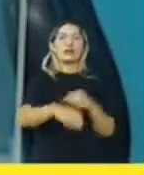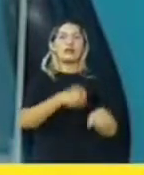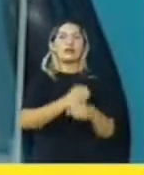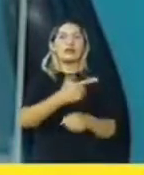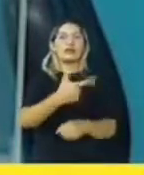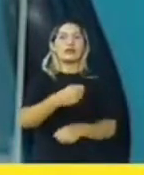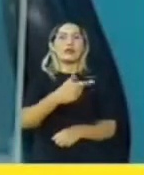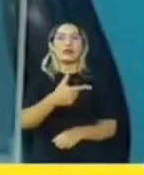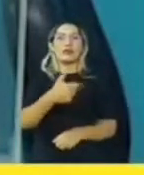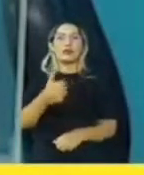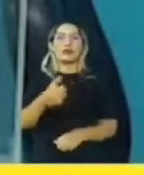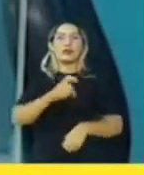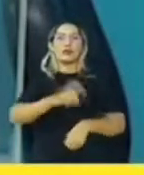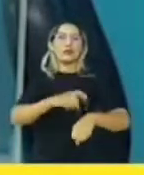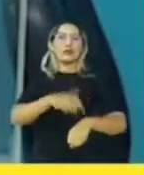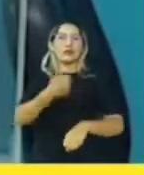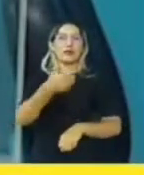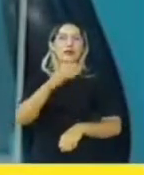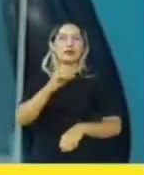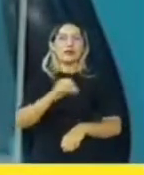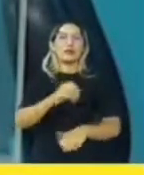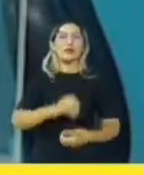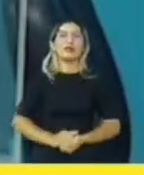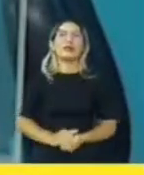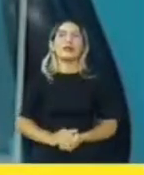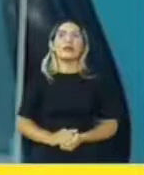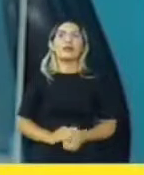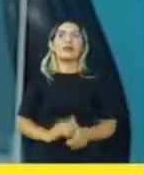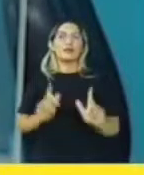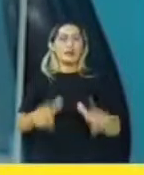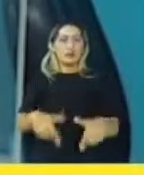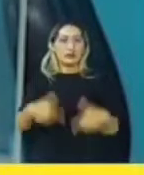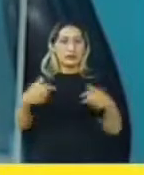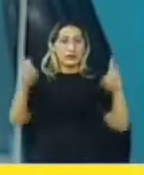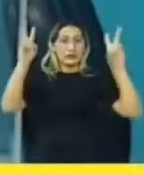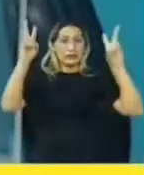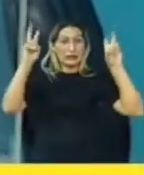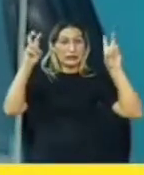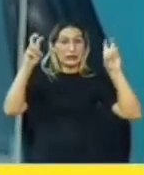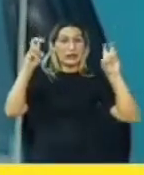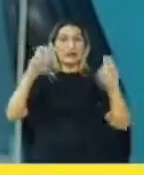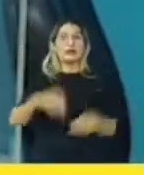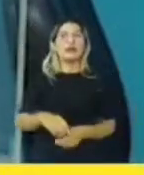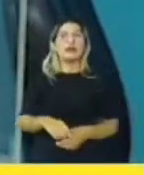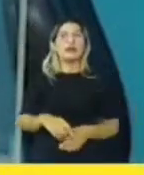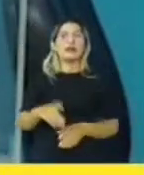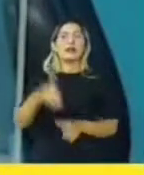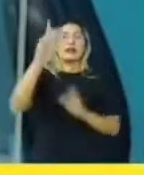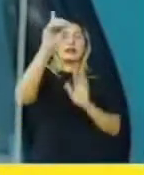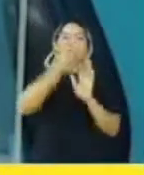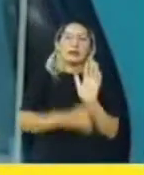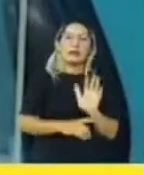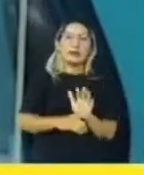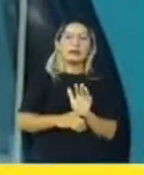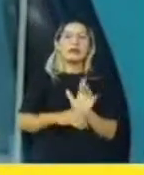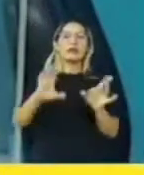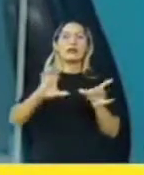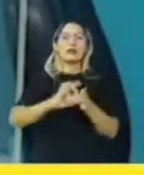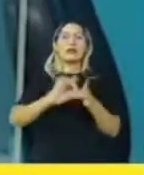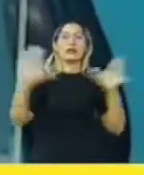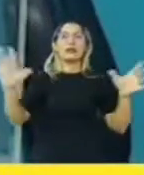no horário das 10horas da manhã para tratar sobre a defesa "defesa da liberdade e